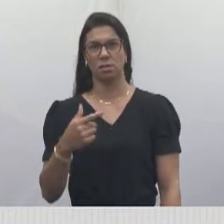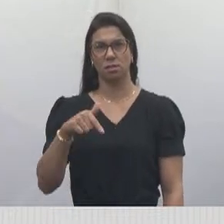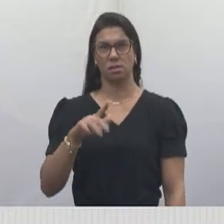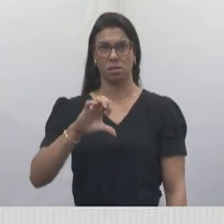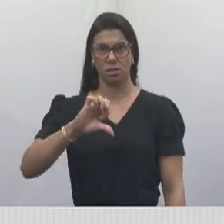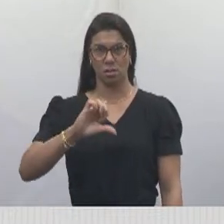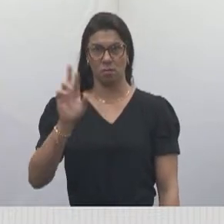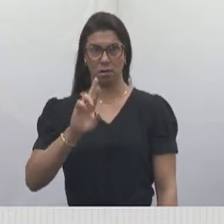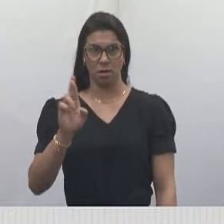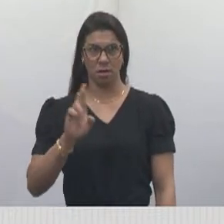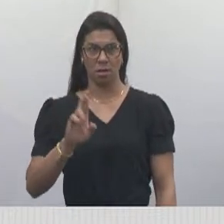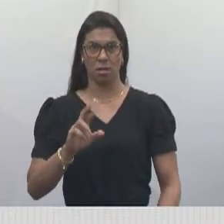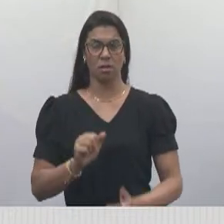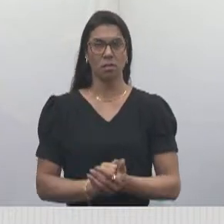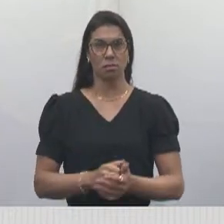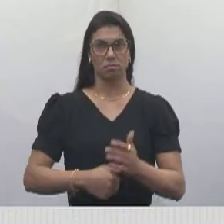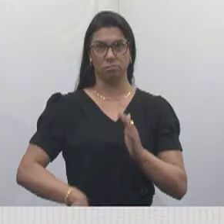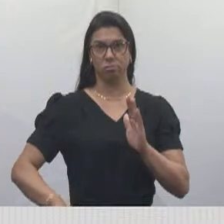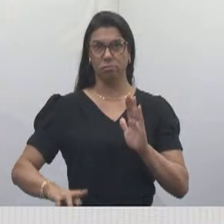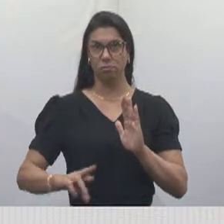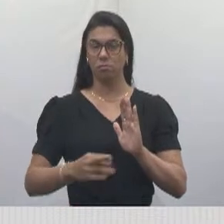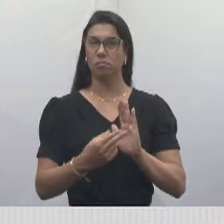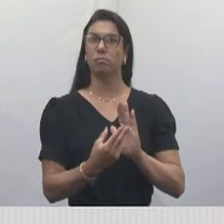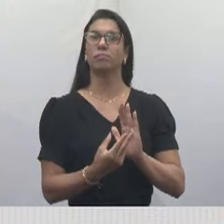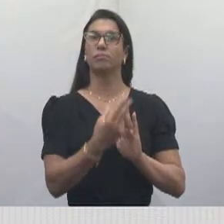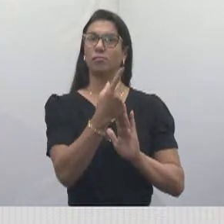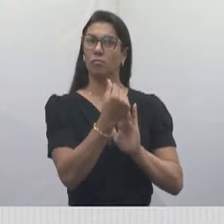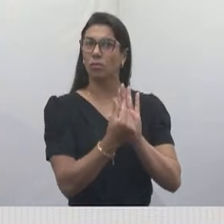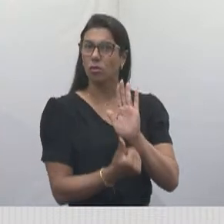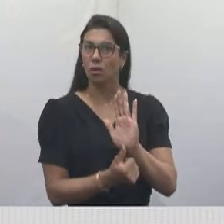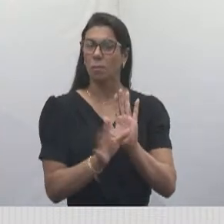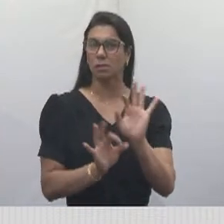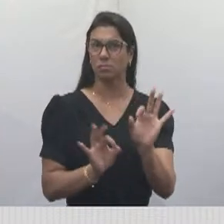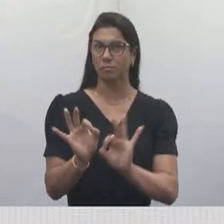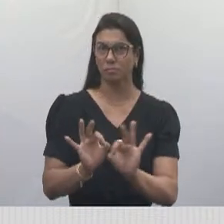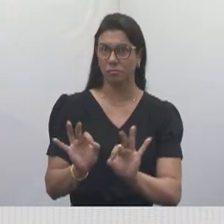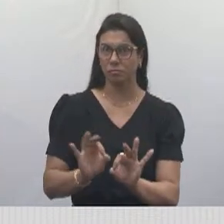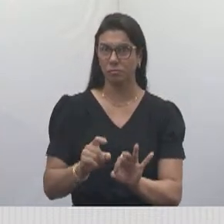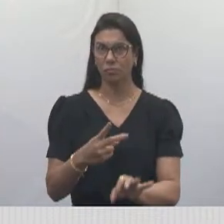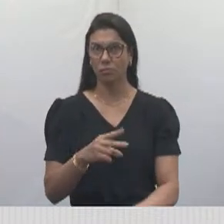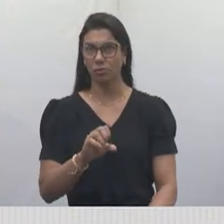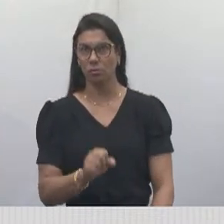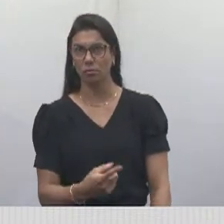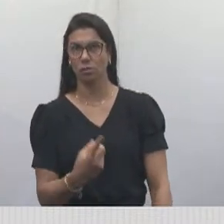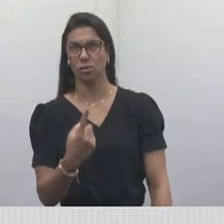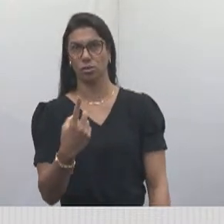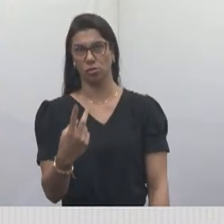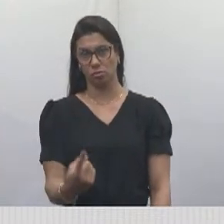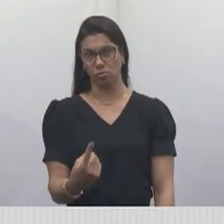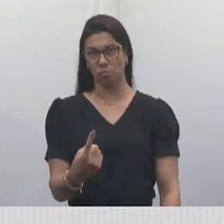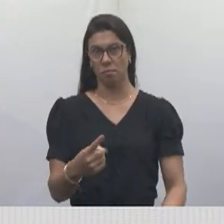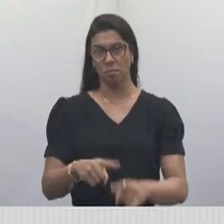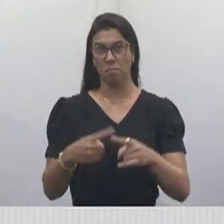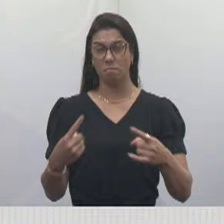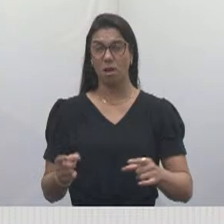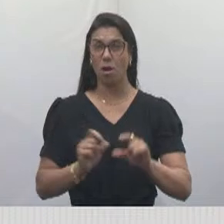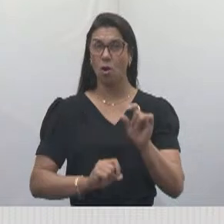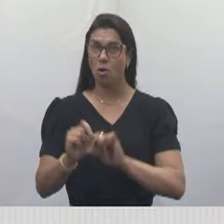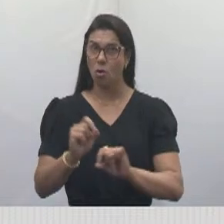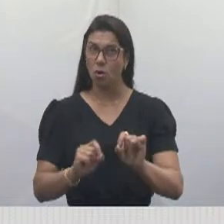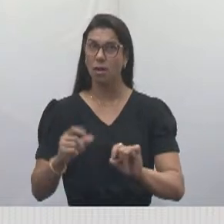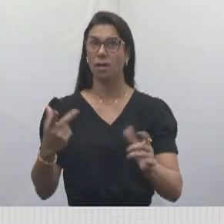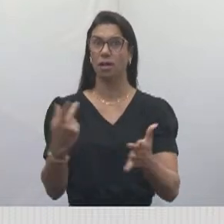1.259.484.322,79 reais. Este foi o orçamento planejado para 2021. Qual foi o orçamento